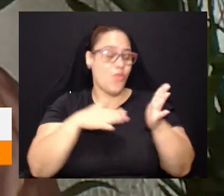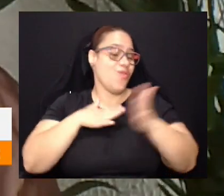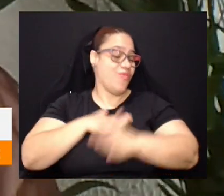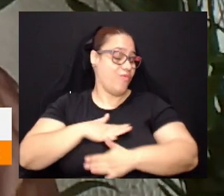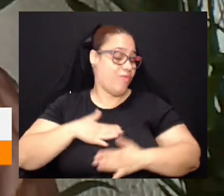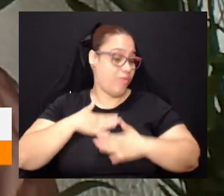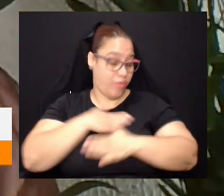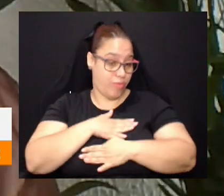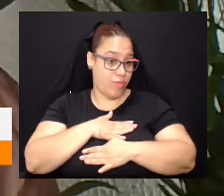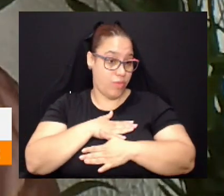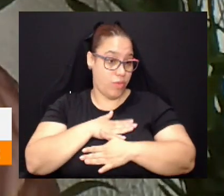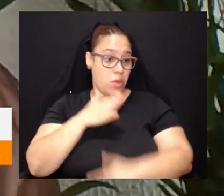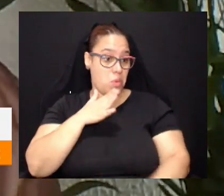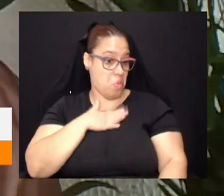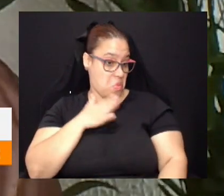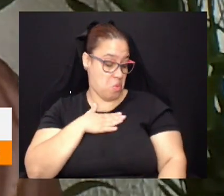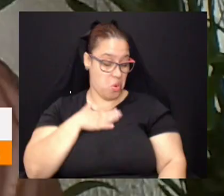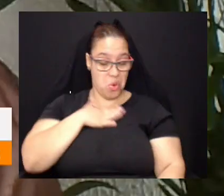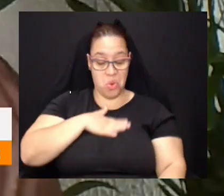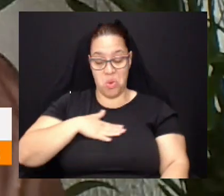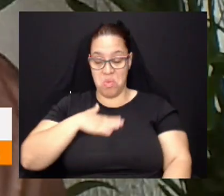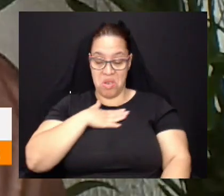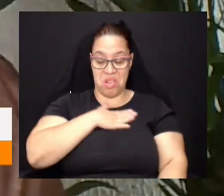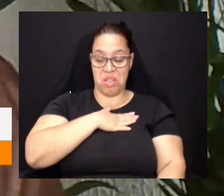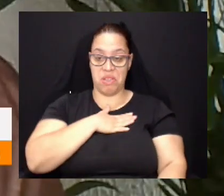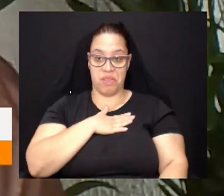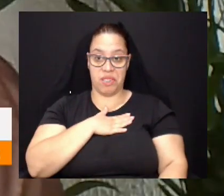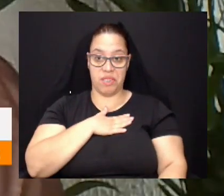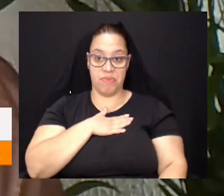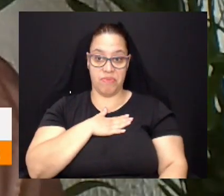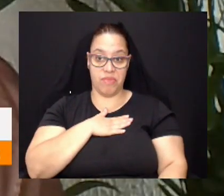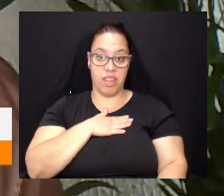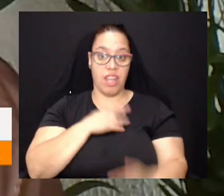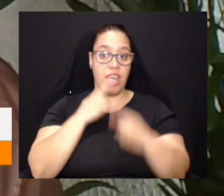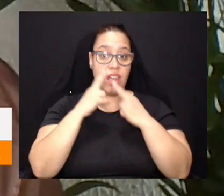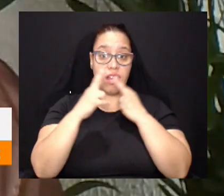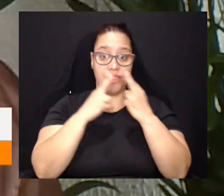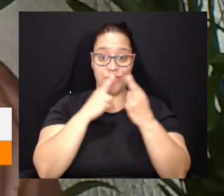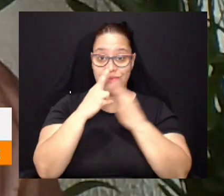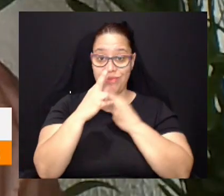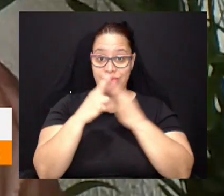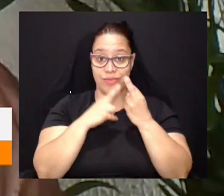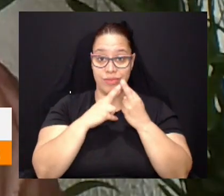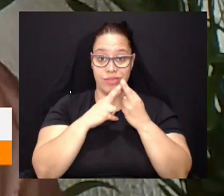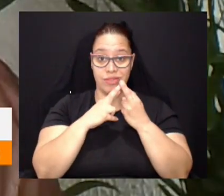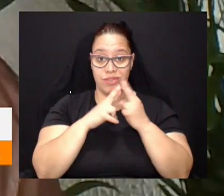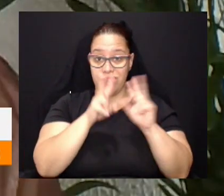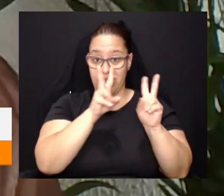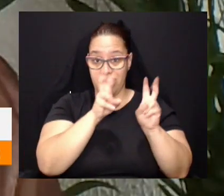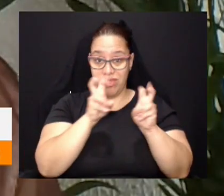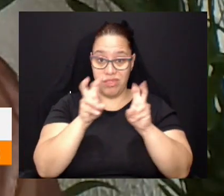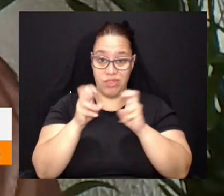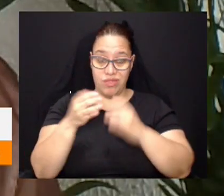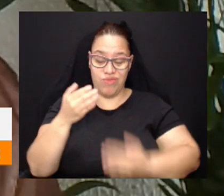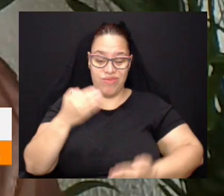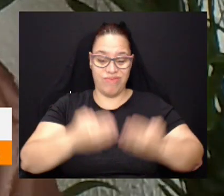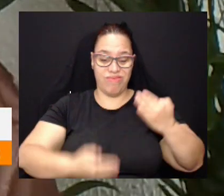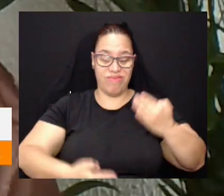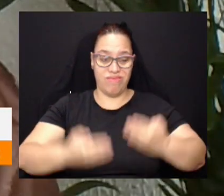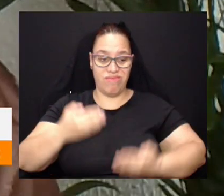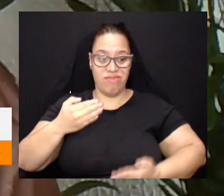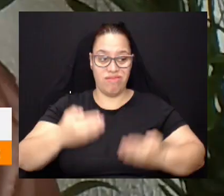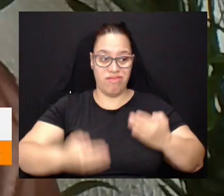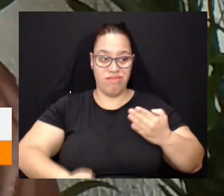meio para a satisfação. A relação, ela vira uma espécie de serviço. O